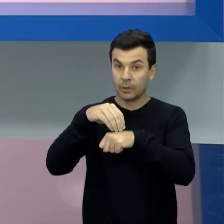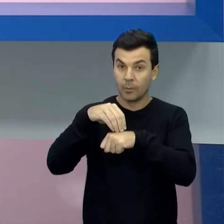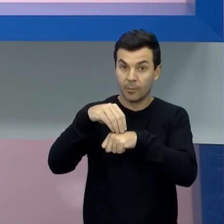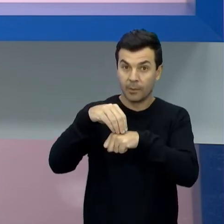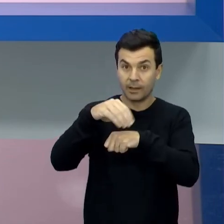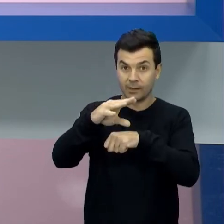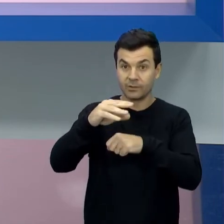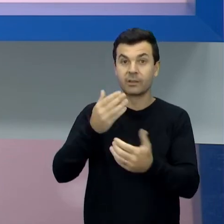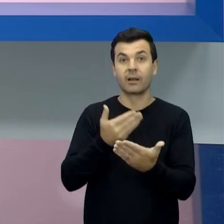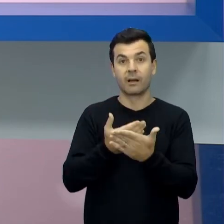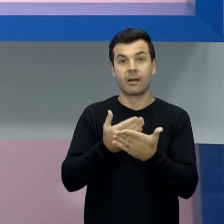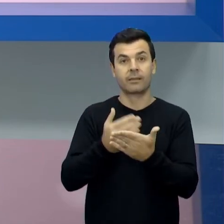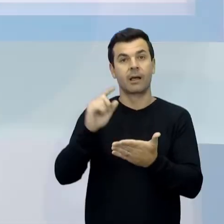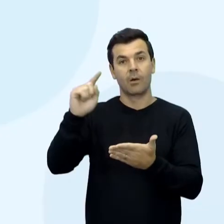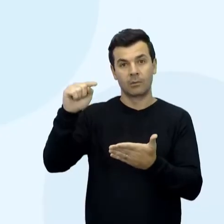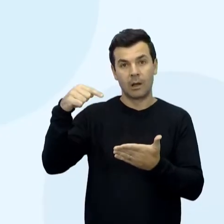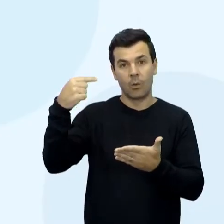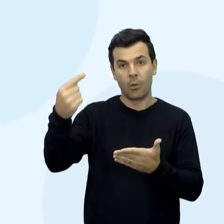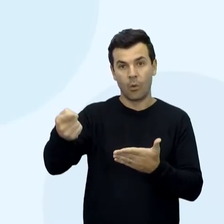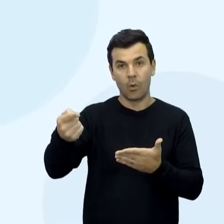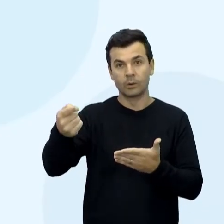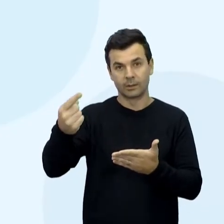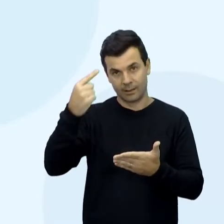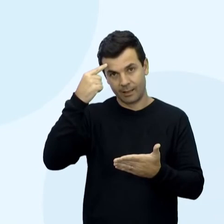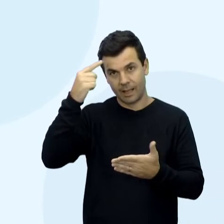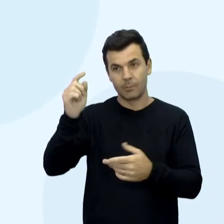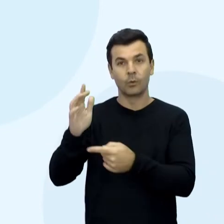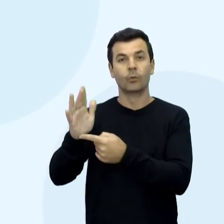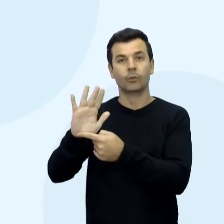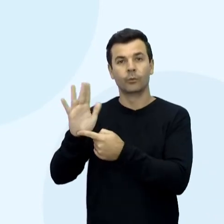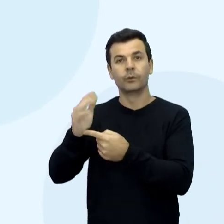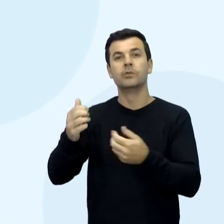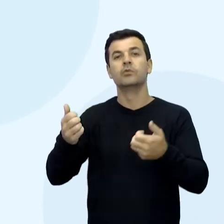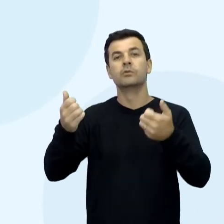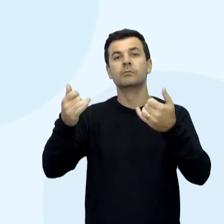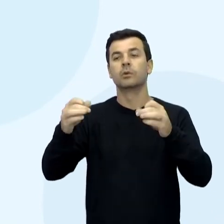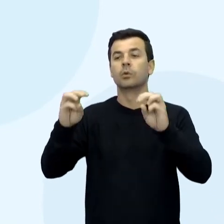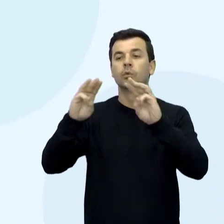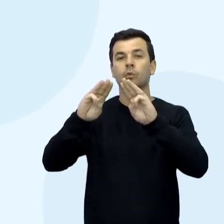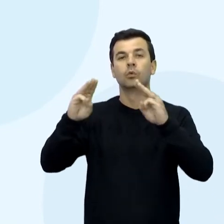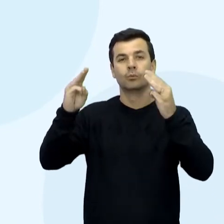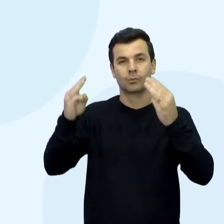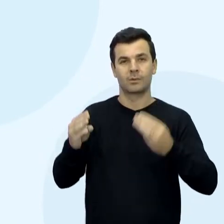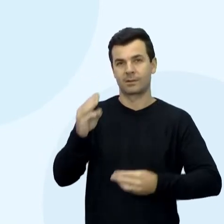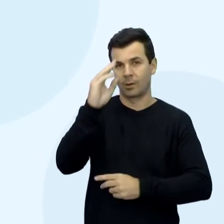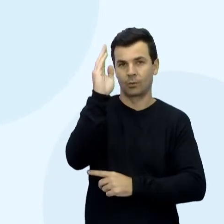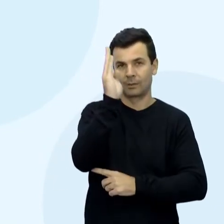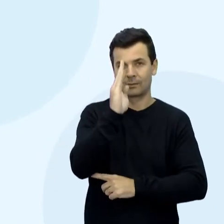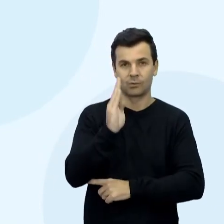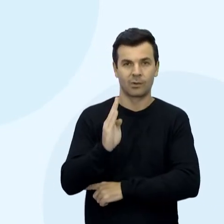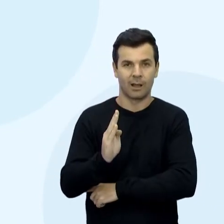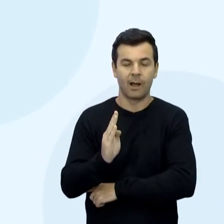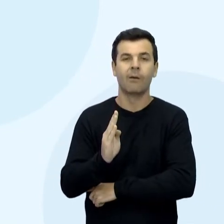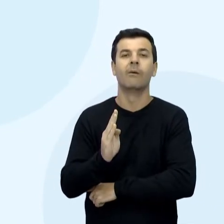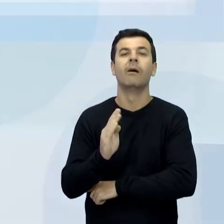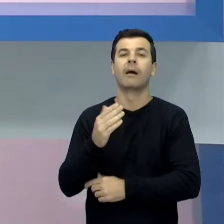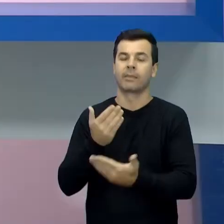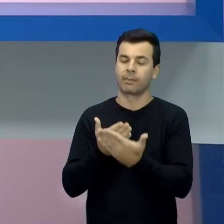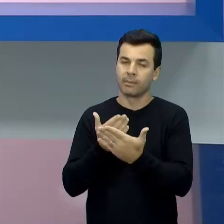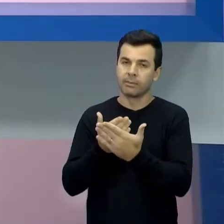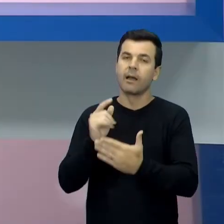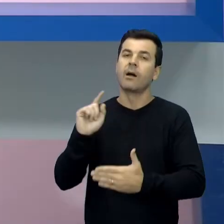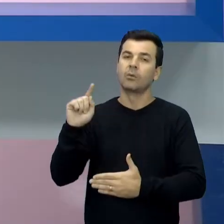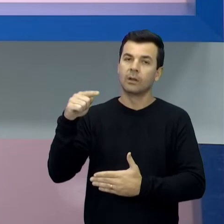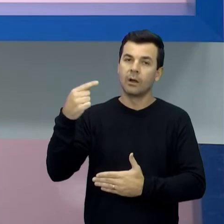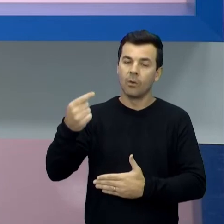nas próximas aulas a gente viu aí no vídeo, né, falando sobre o Museu Nacional, né? E nas próximas aulas a gente